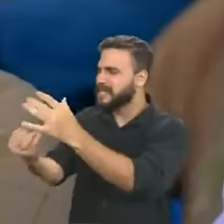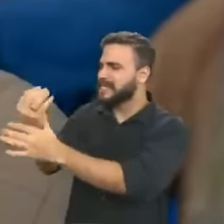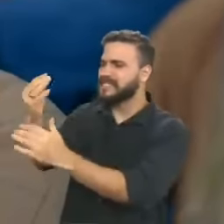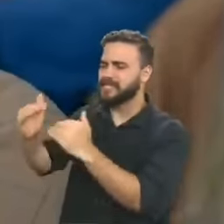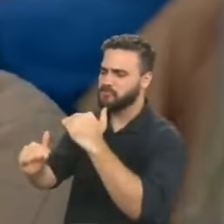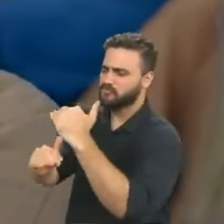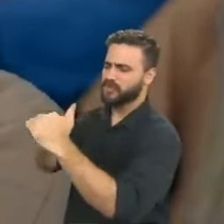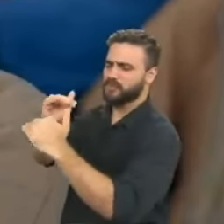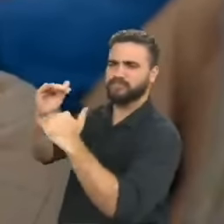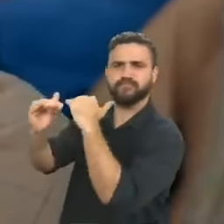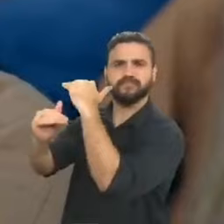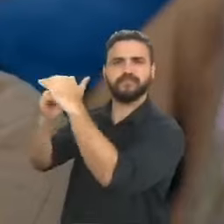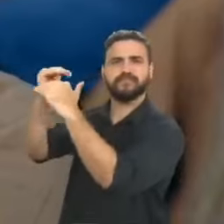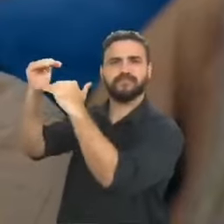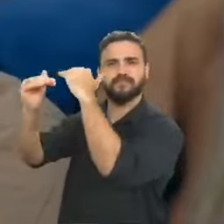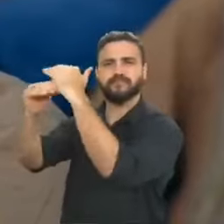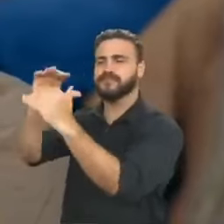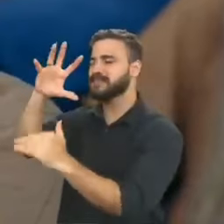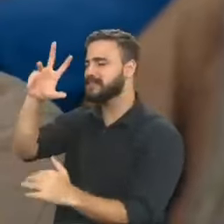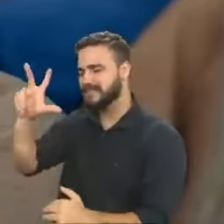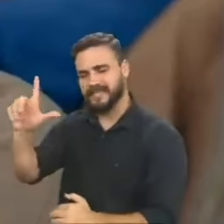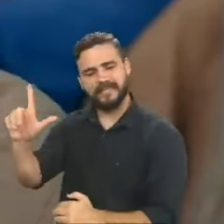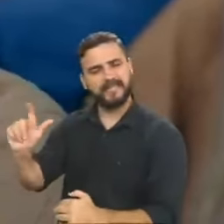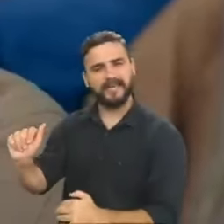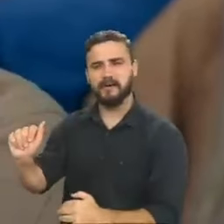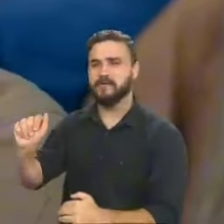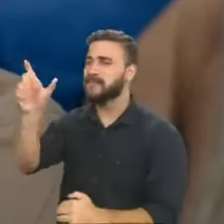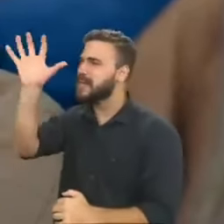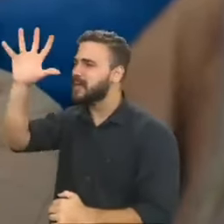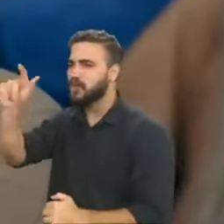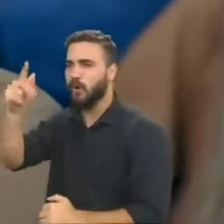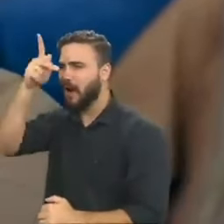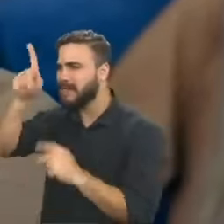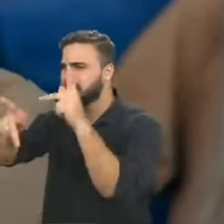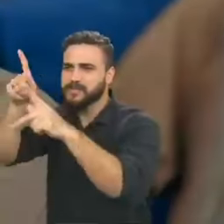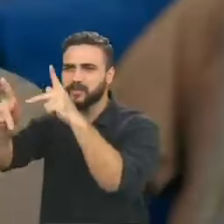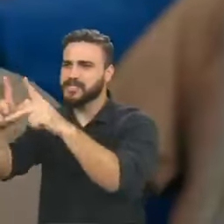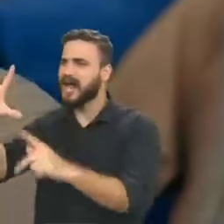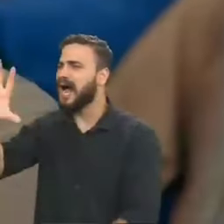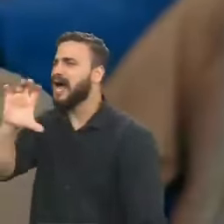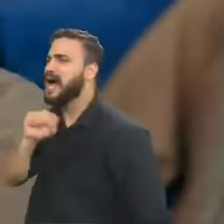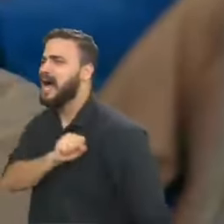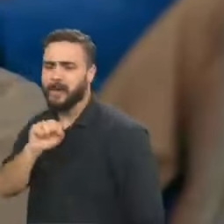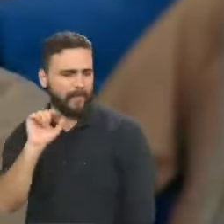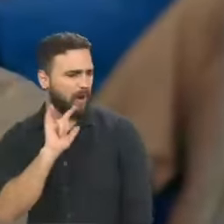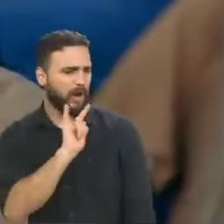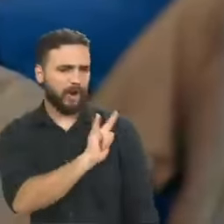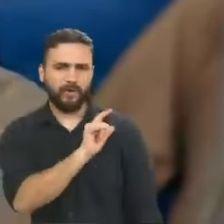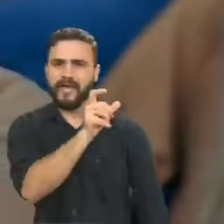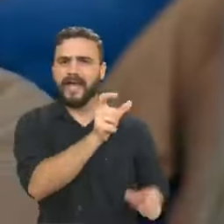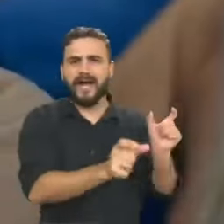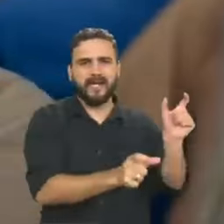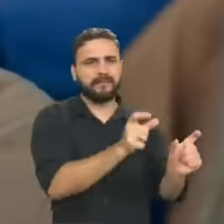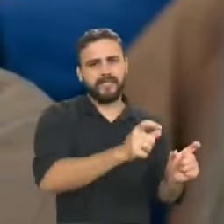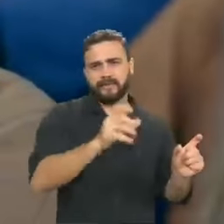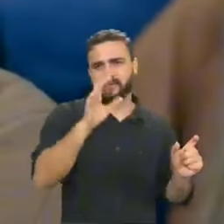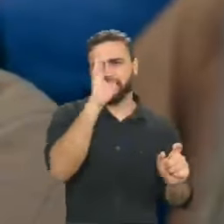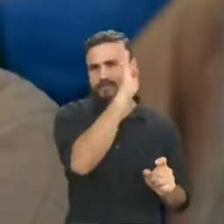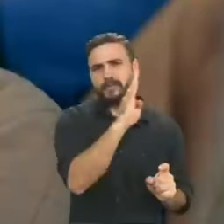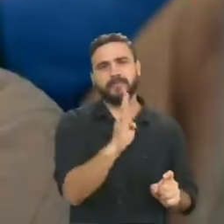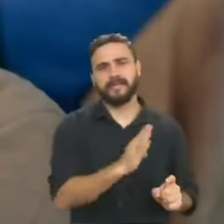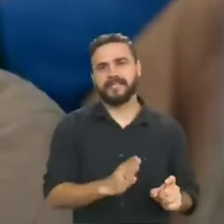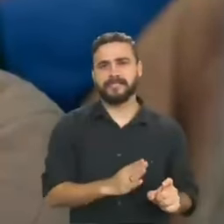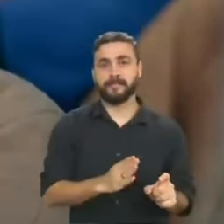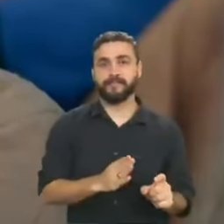estão escancaradas, um amor pelo brasileiro, um clamor enorme, não é? Então hoje eu vejo